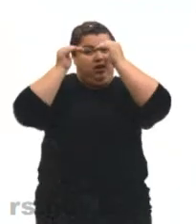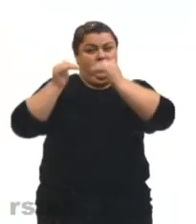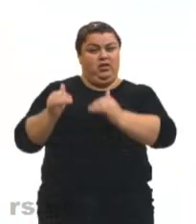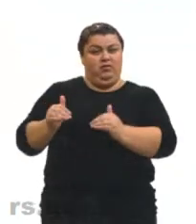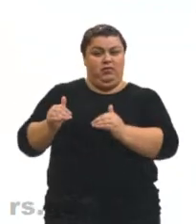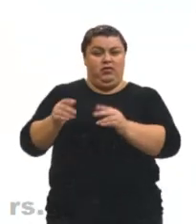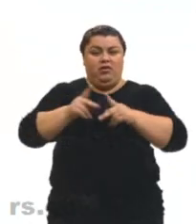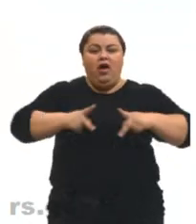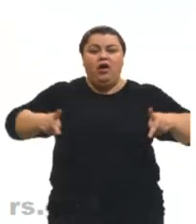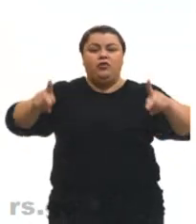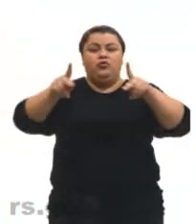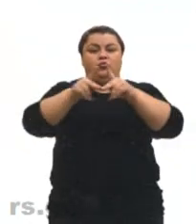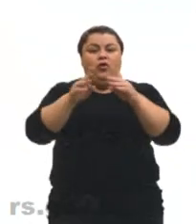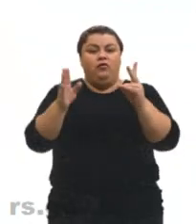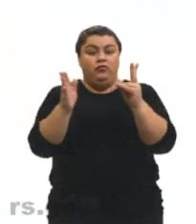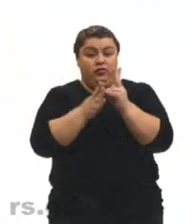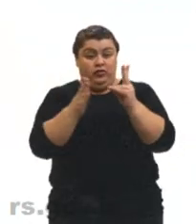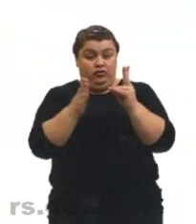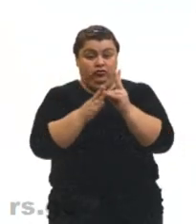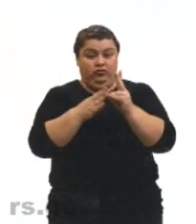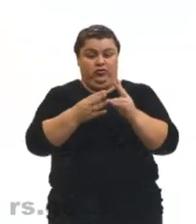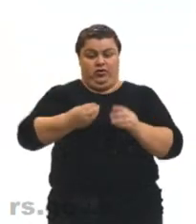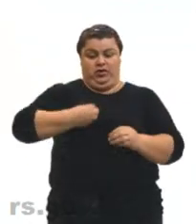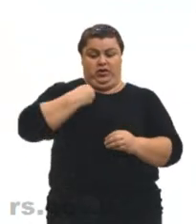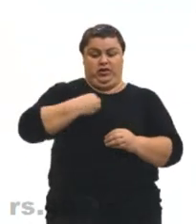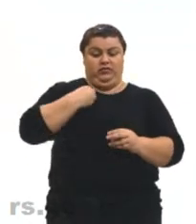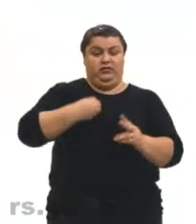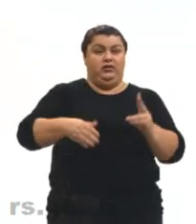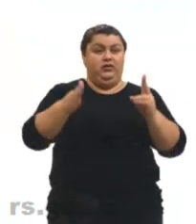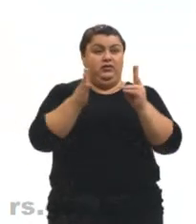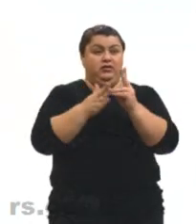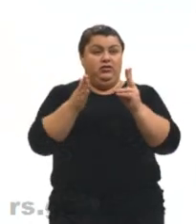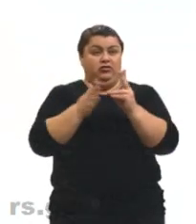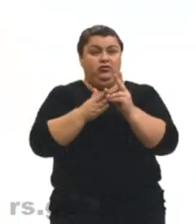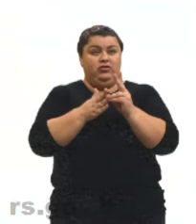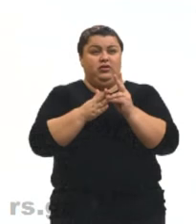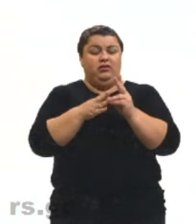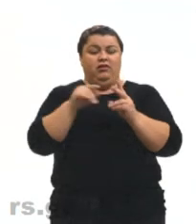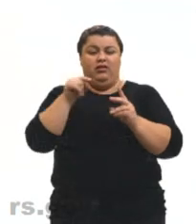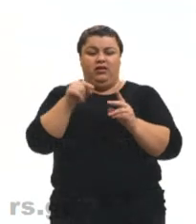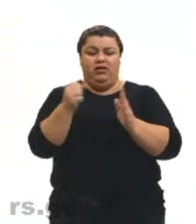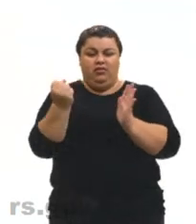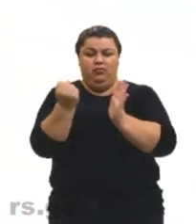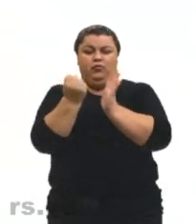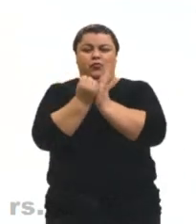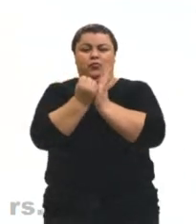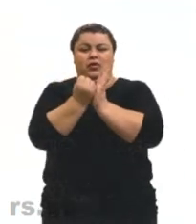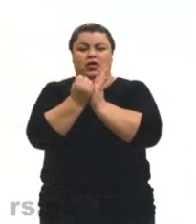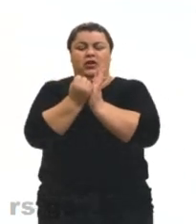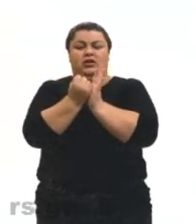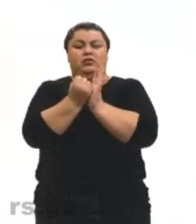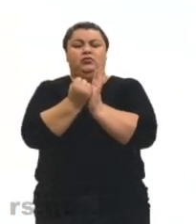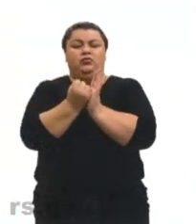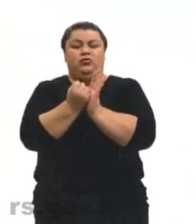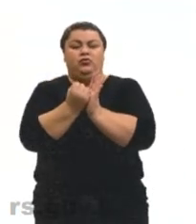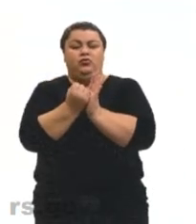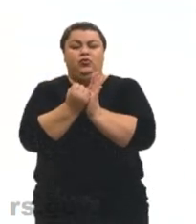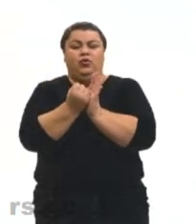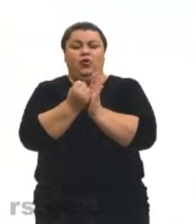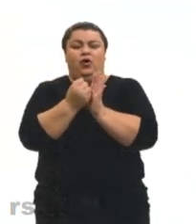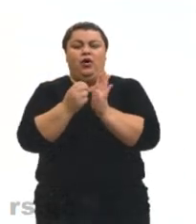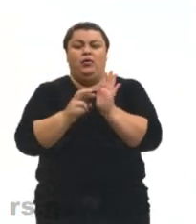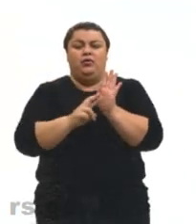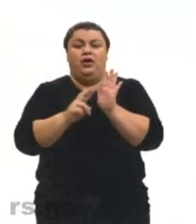aos povos indígenas e as vidas as vidas indígenas que esses monumentos então talvez devam